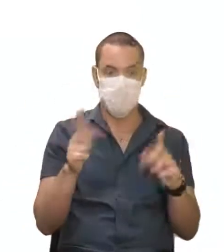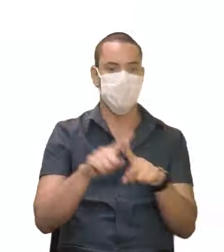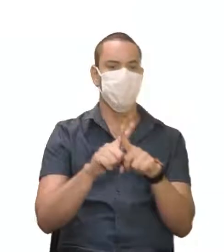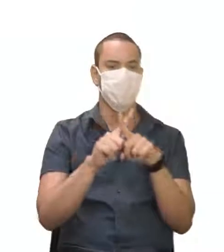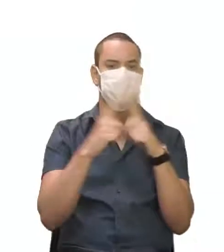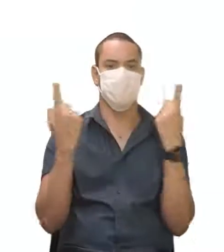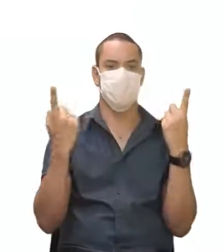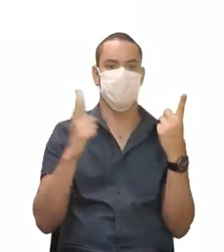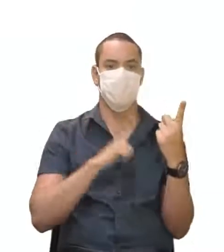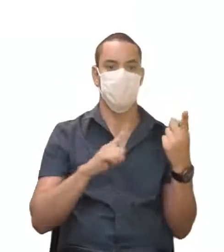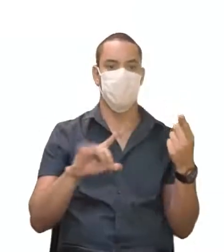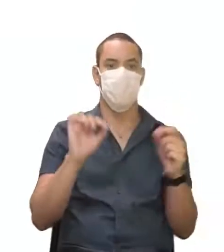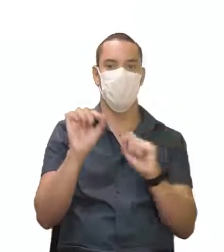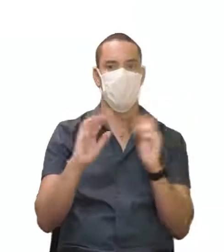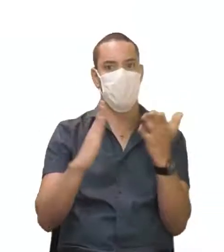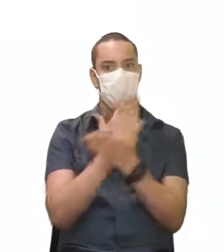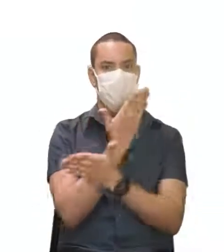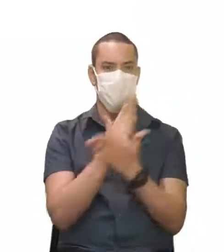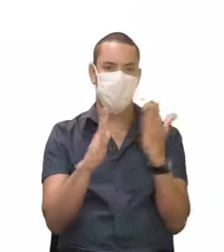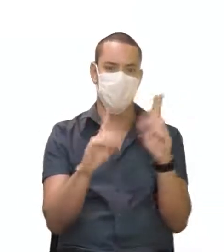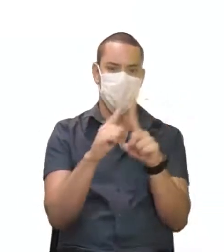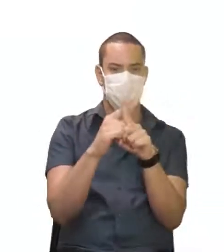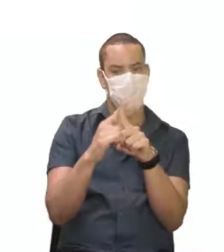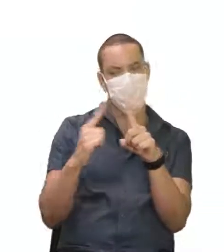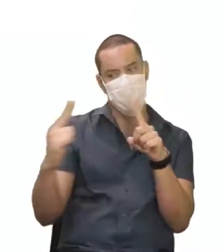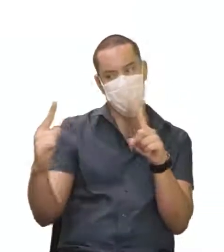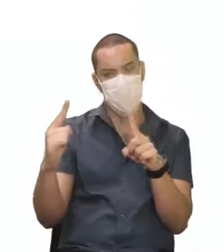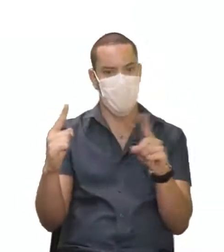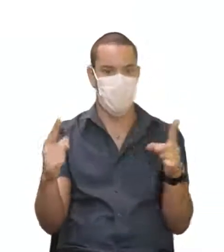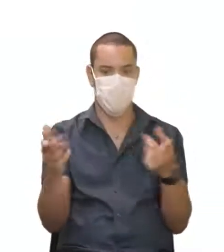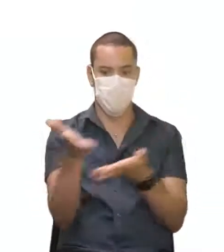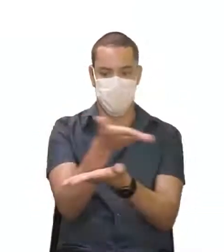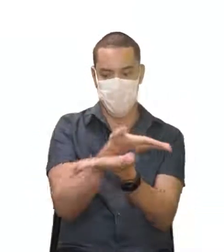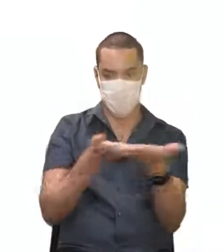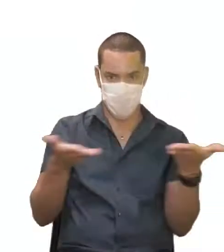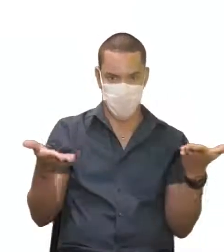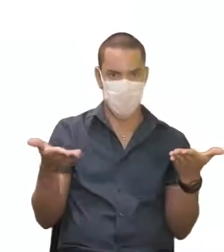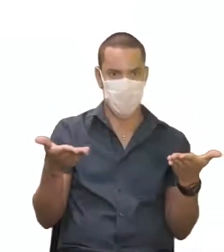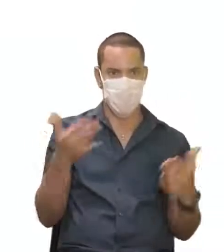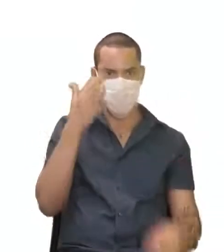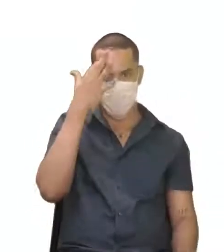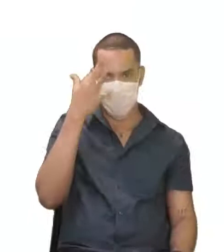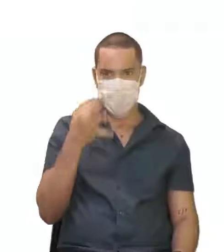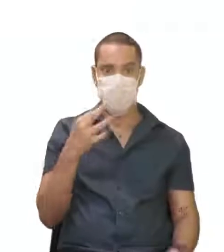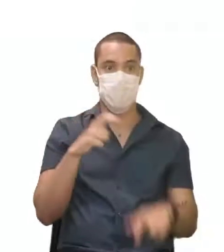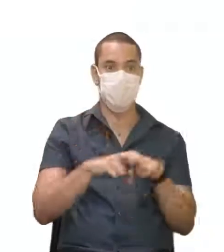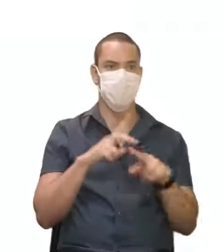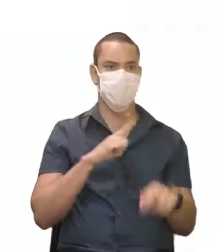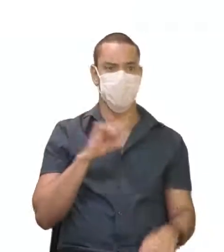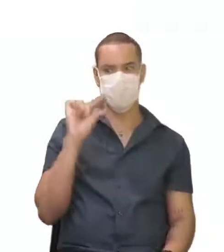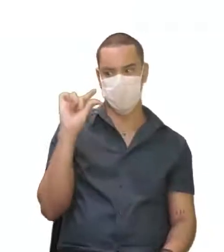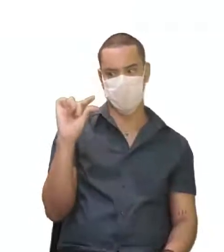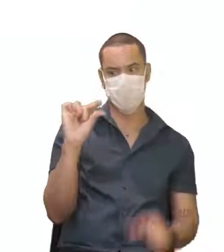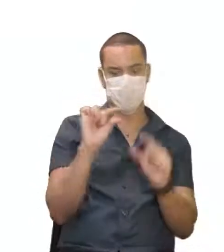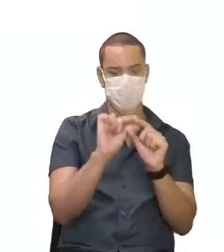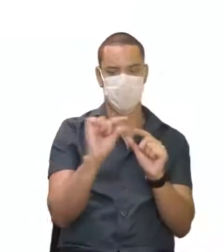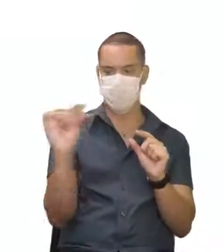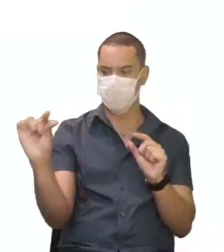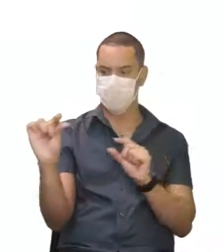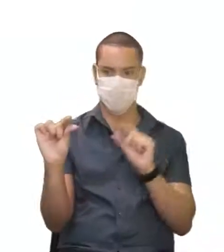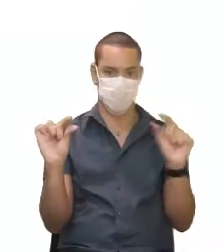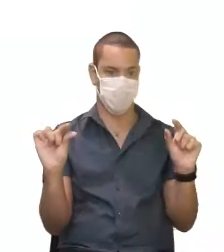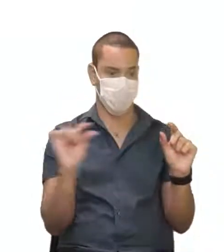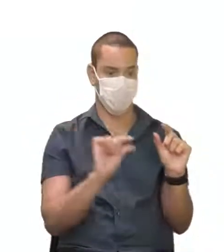vão trocar trechos entre eles, tá bom? Entendeu? Então, você vai ter um pedacinho de